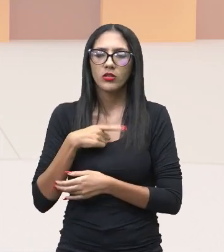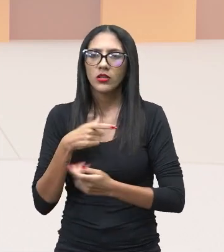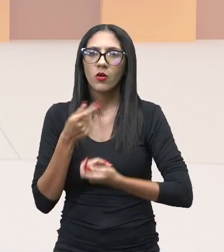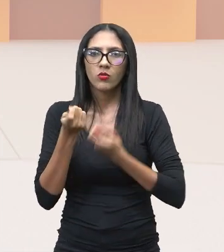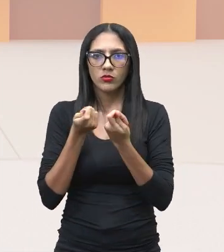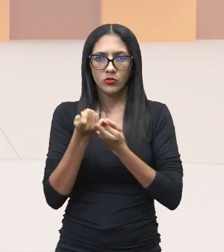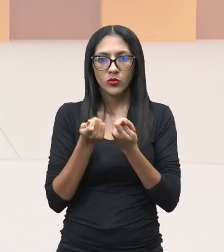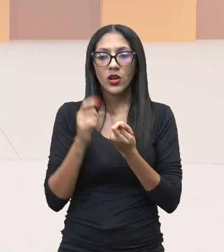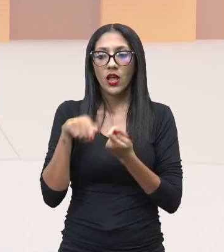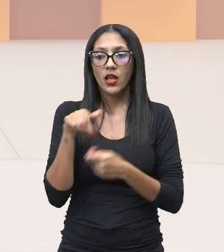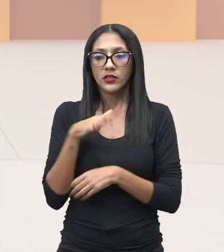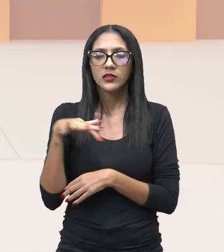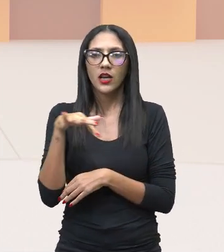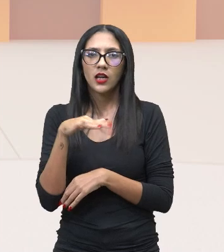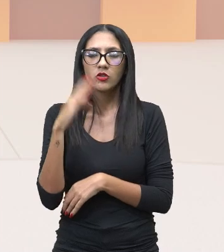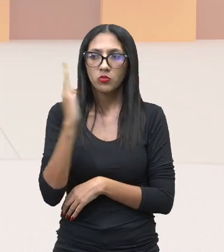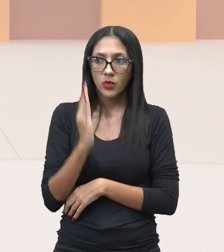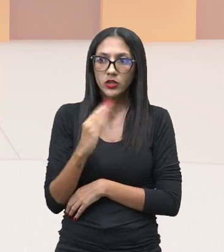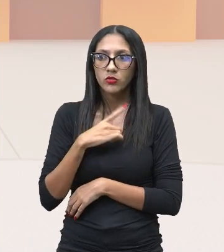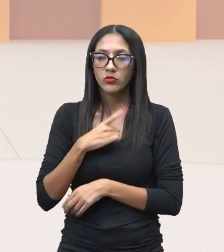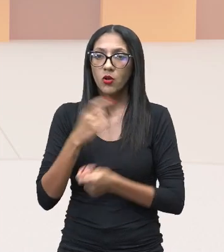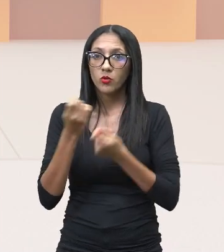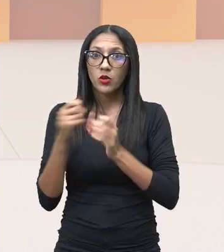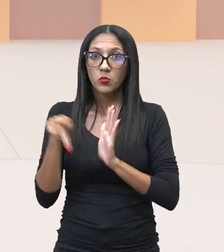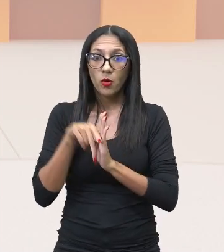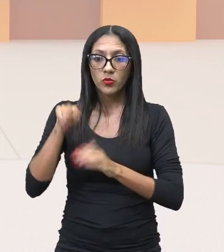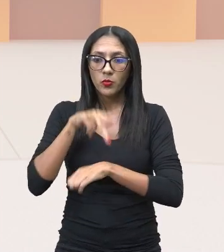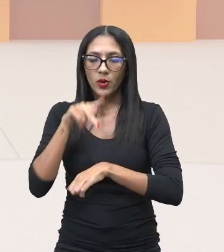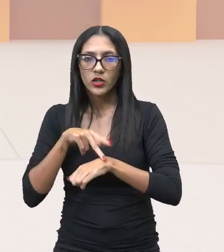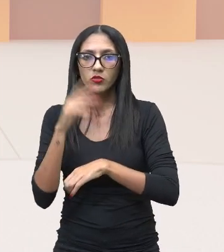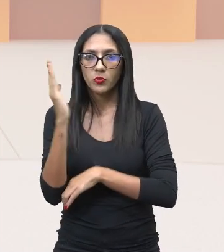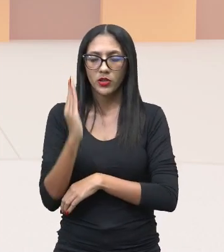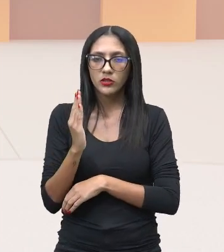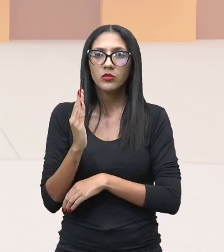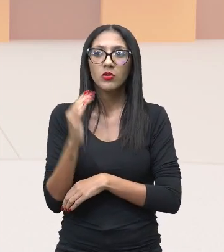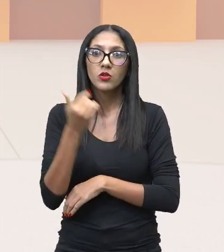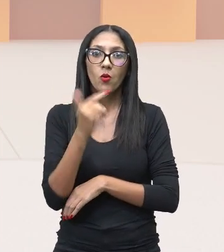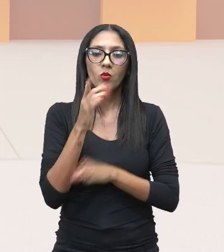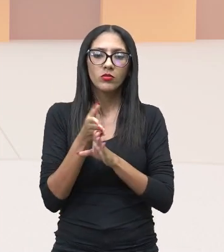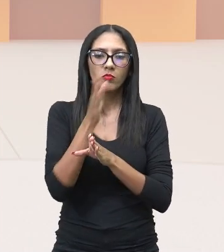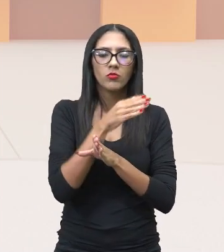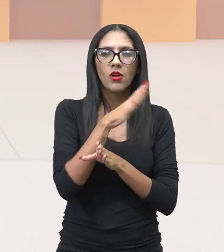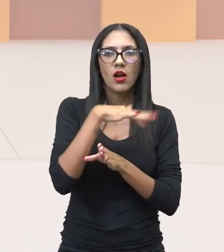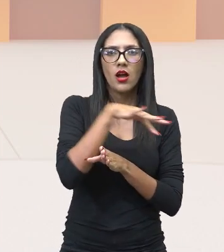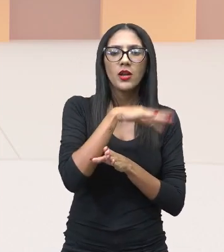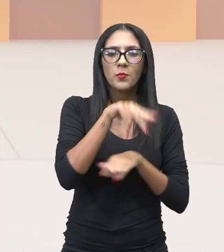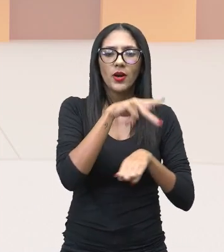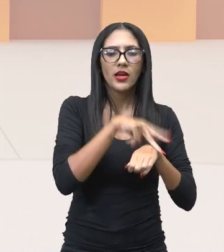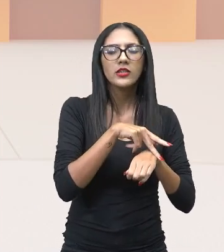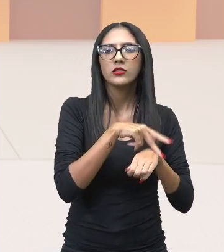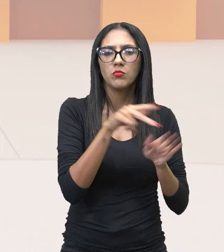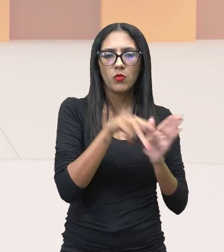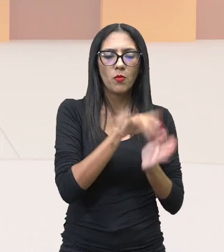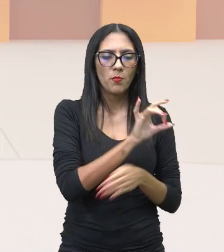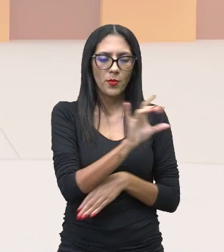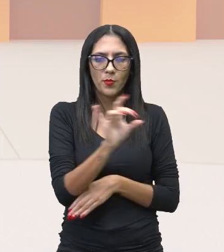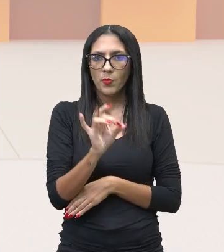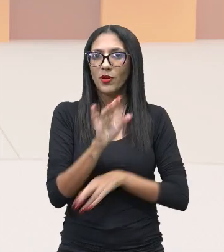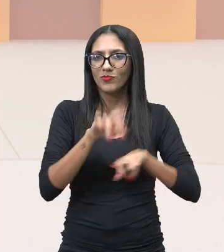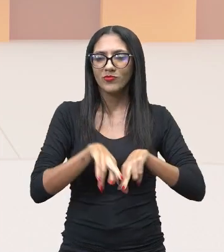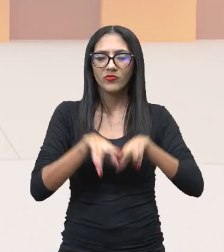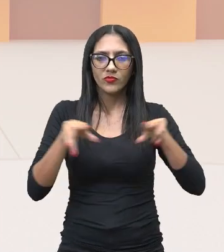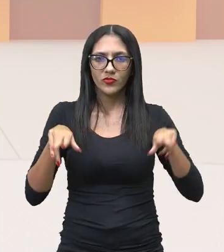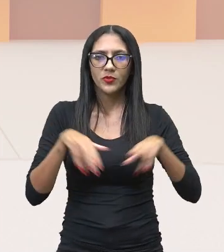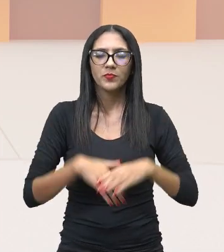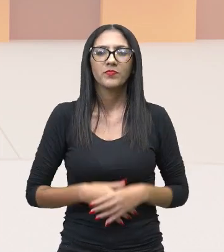que o território do Brasil é controlado pelo Brasil e o território da Colômbia, do Peru, é controlado por esses países. Em segundo, a gente